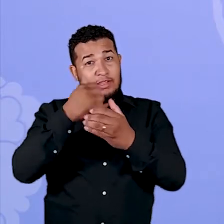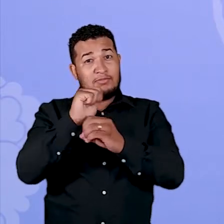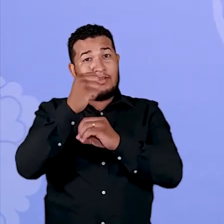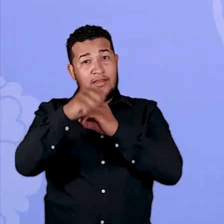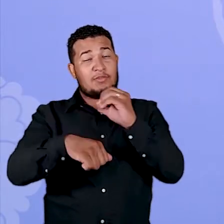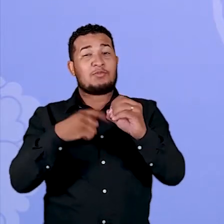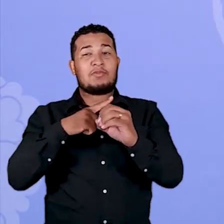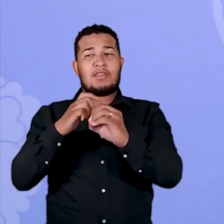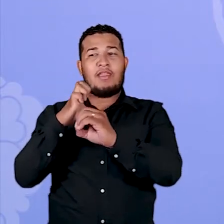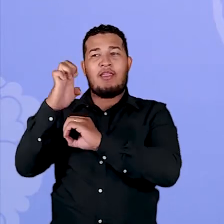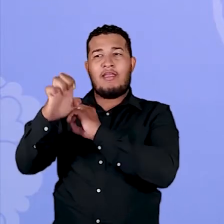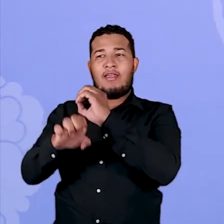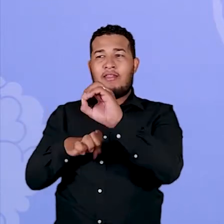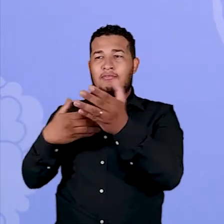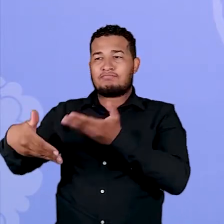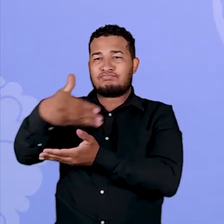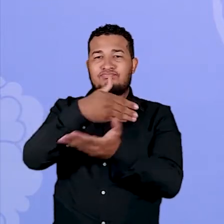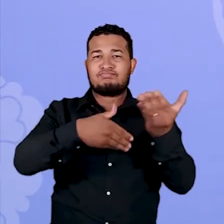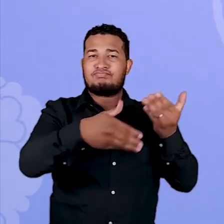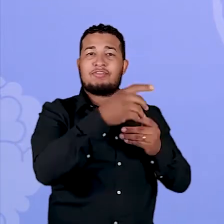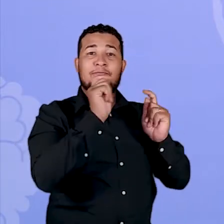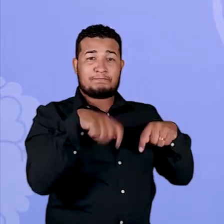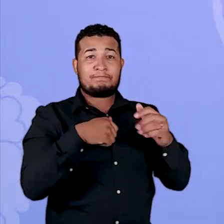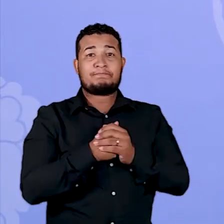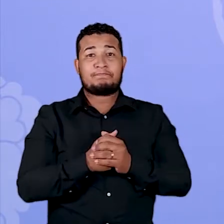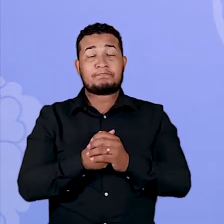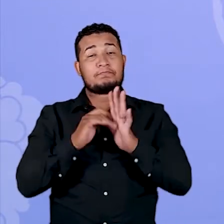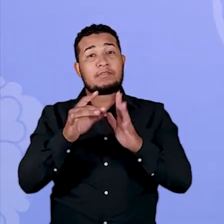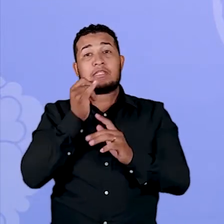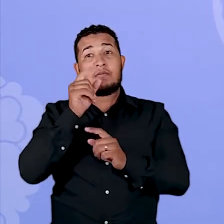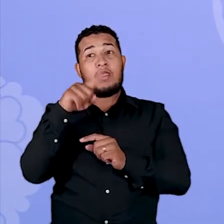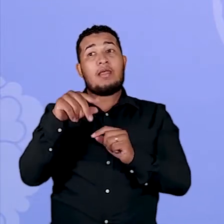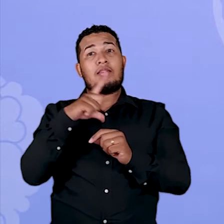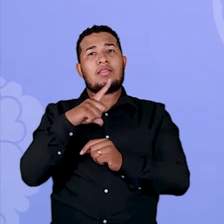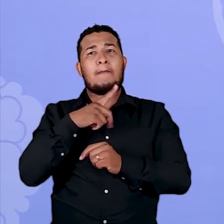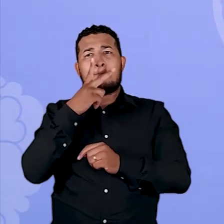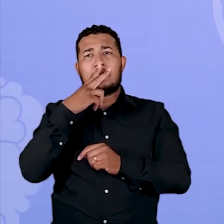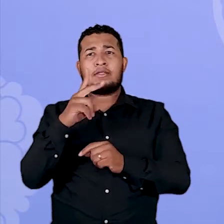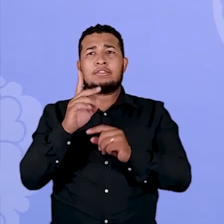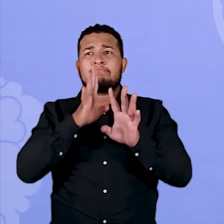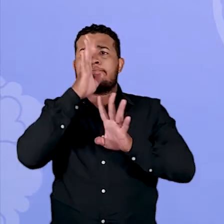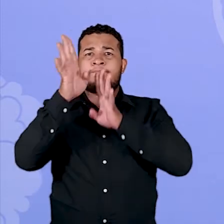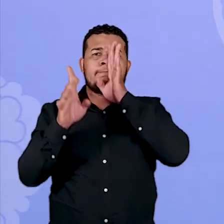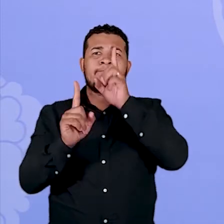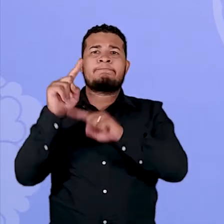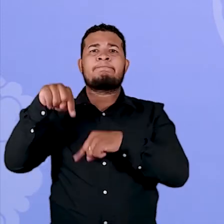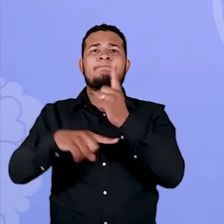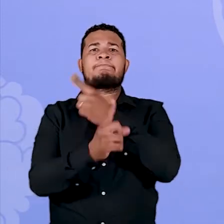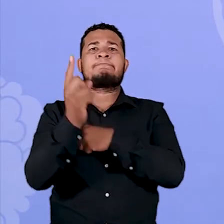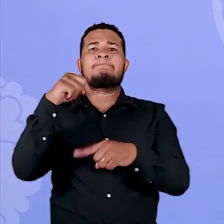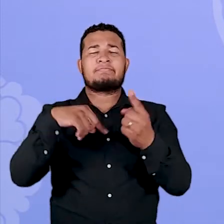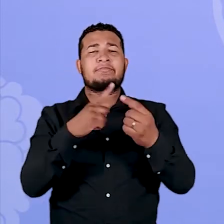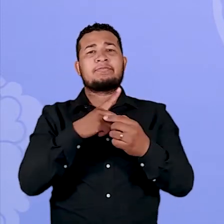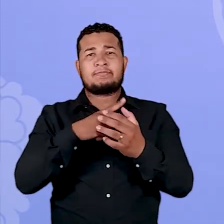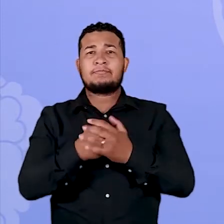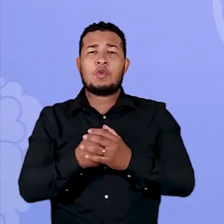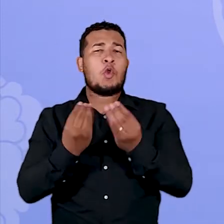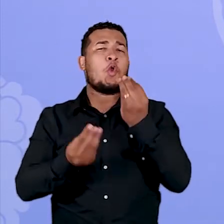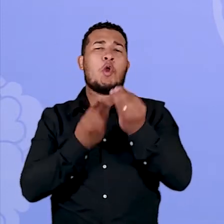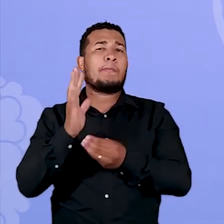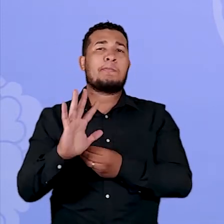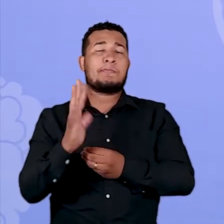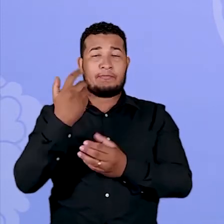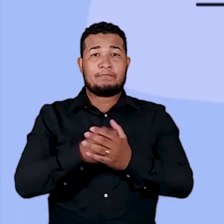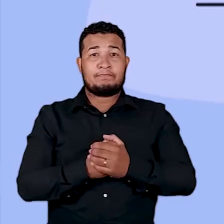elétrons que conseguem transitar entre um átomo e outro. Bom, mas eles transitam de forma muito aleatória. Vamos ver como é que é